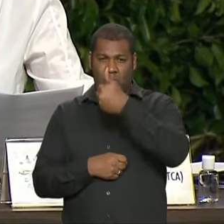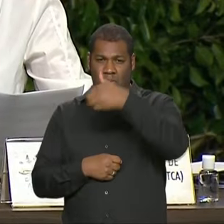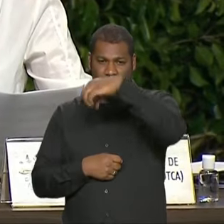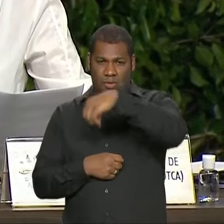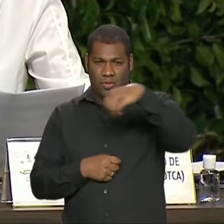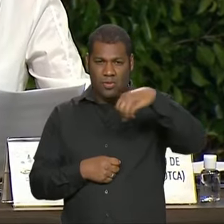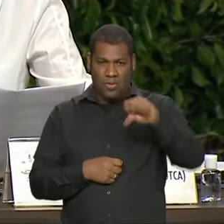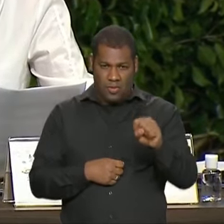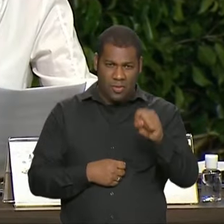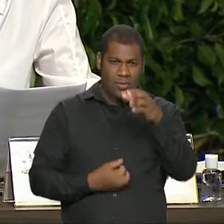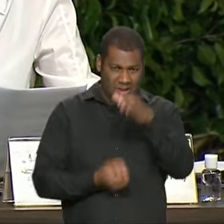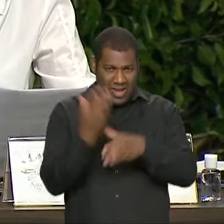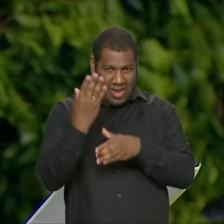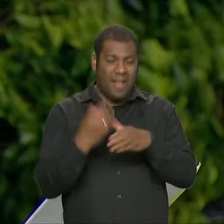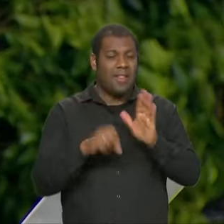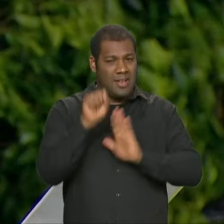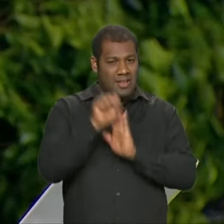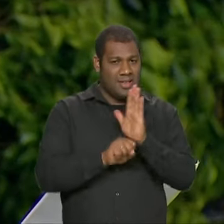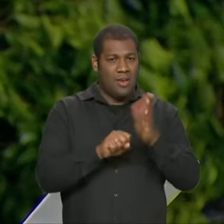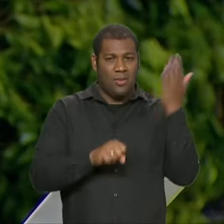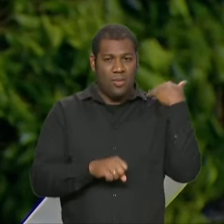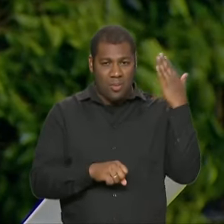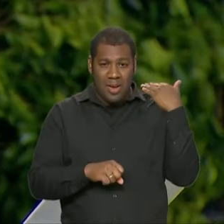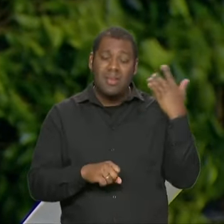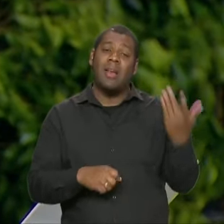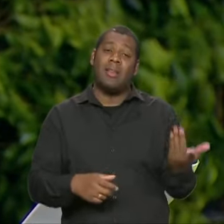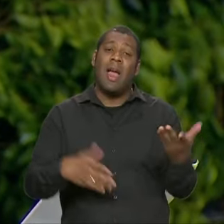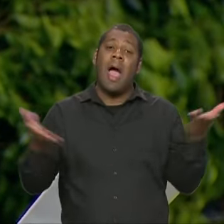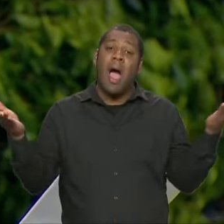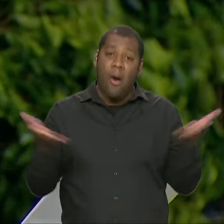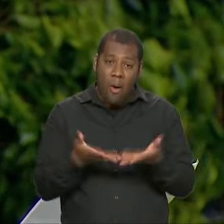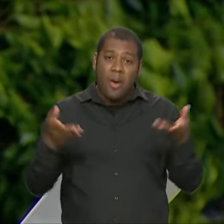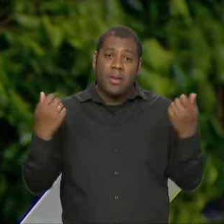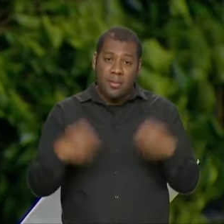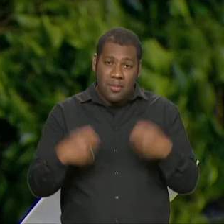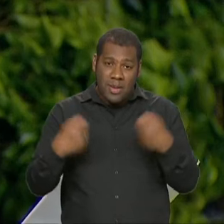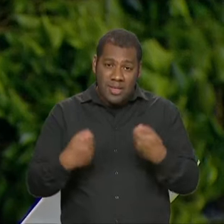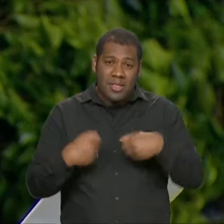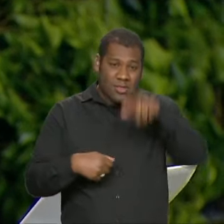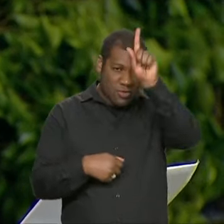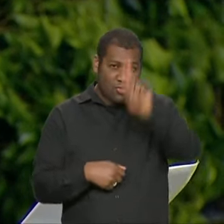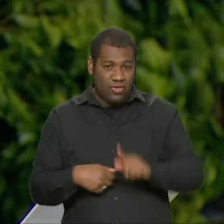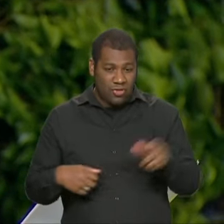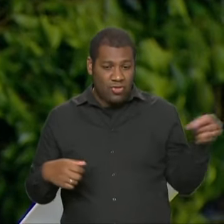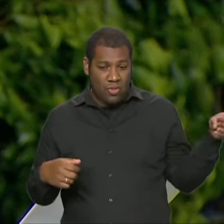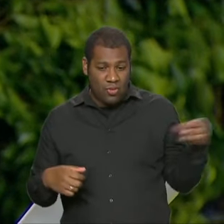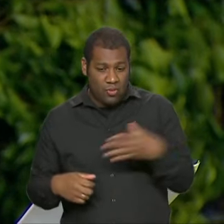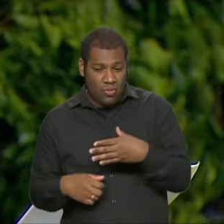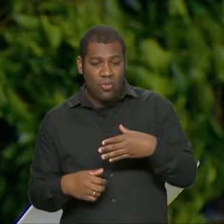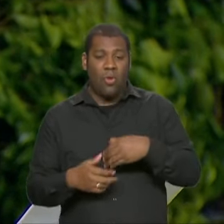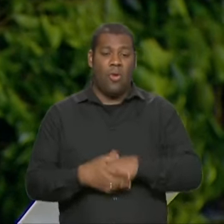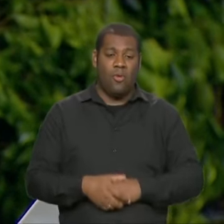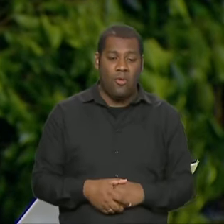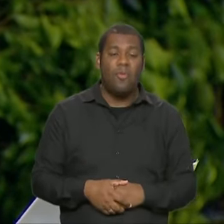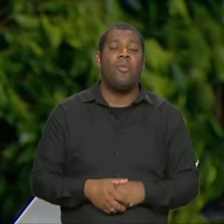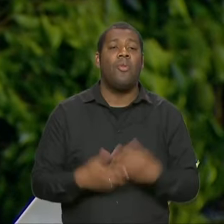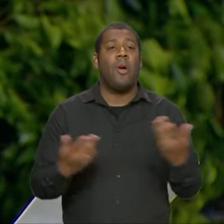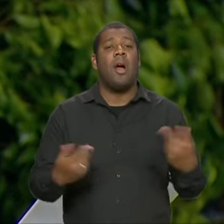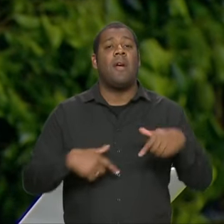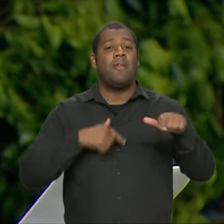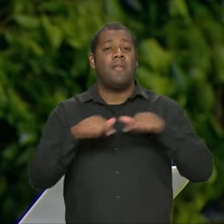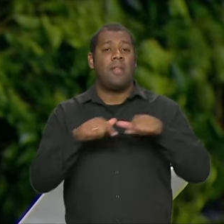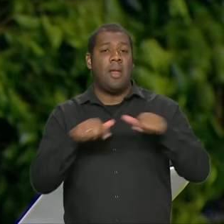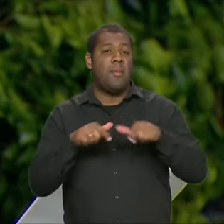século passado, e agora nós precisamos de novas ferramentas para uma nova gestão. Isso é um imperativo para trabalhar